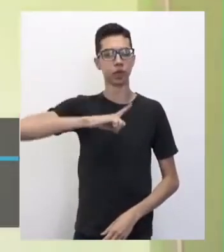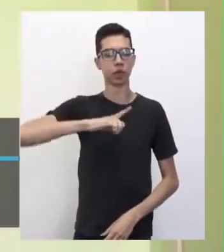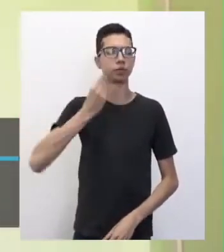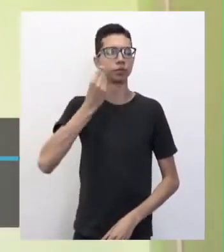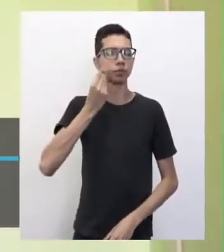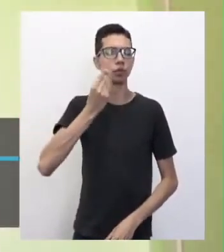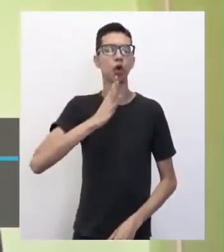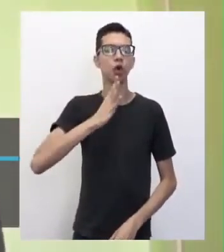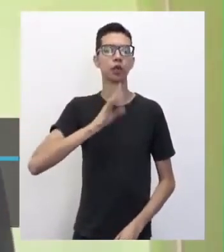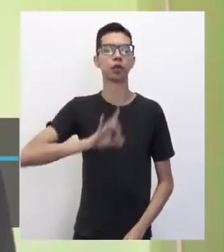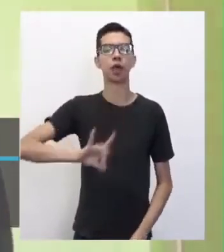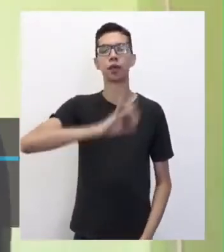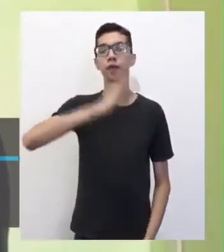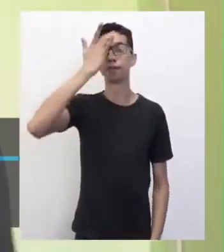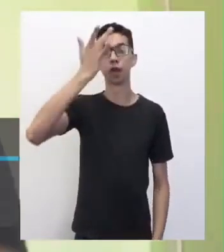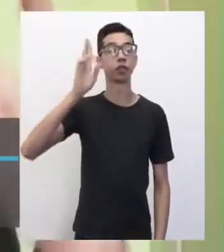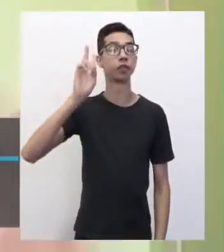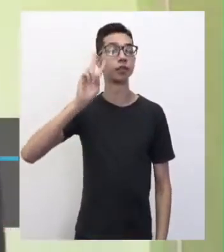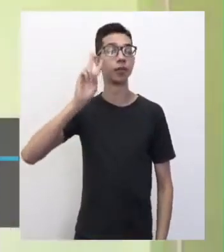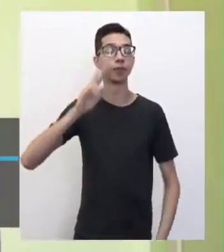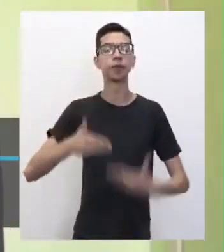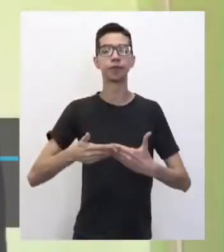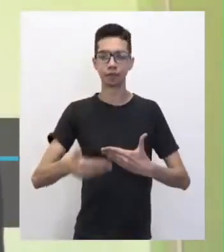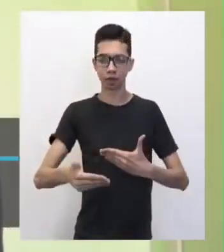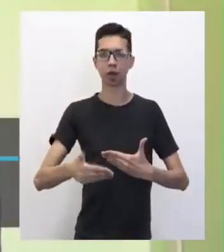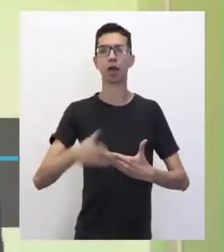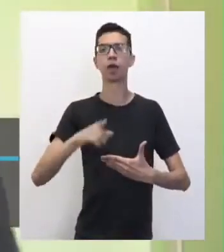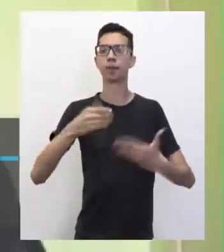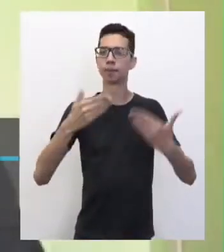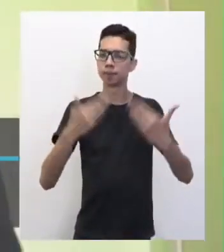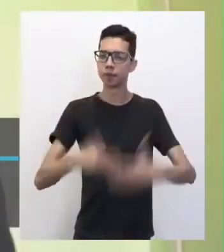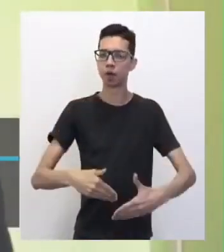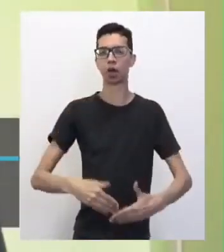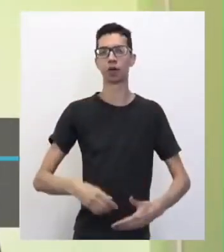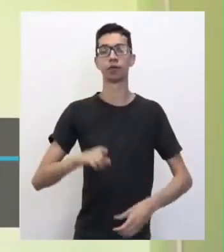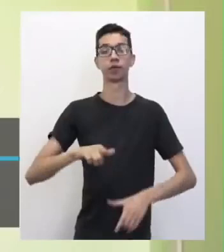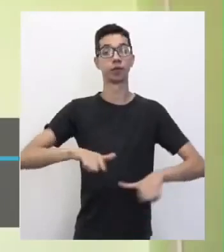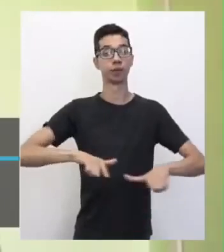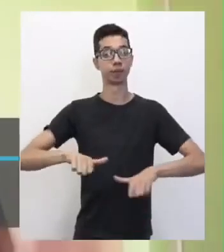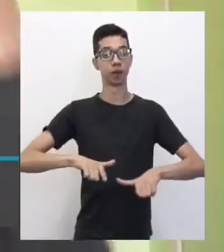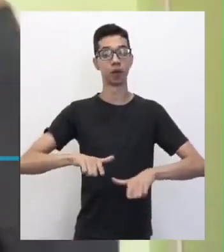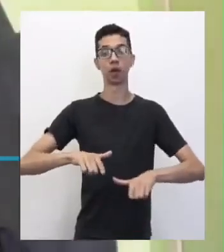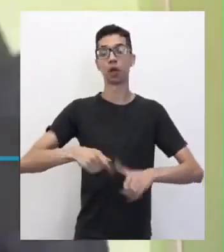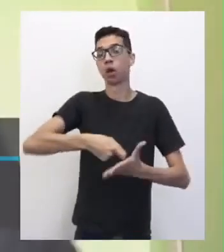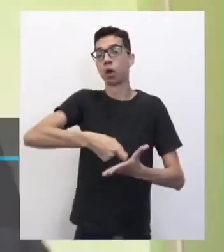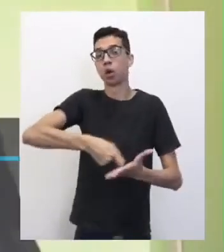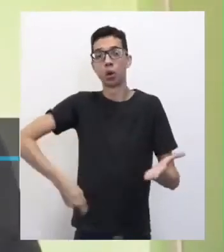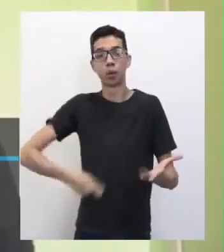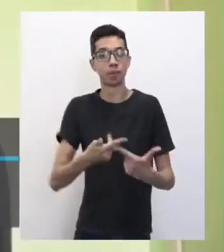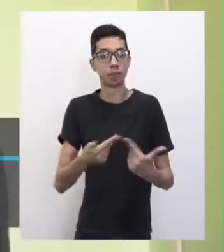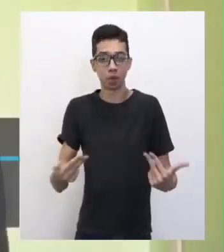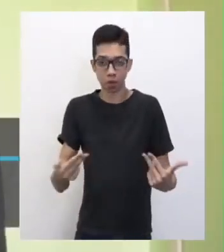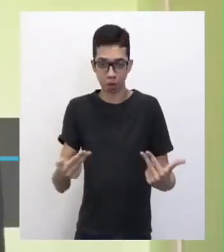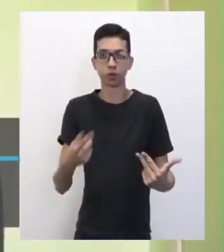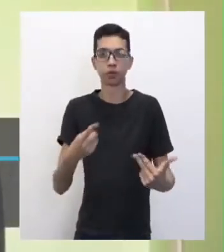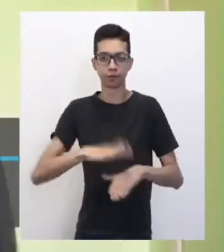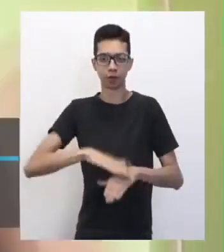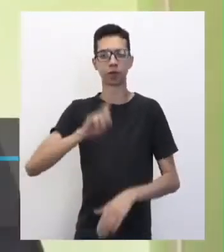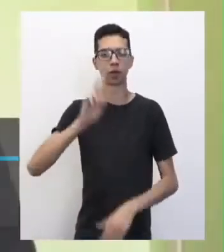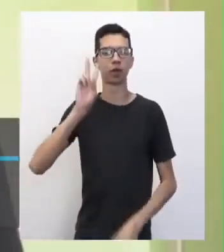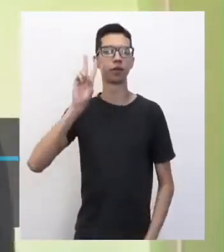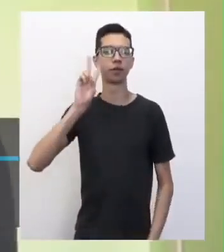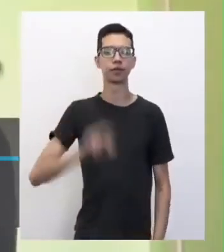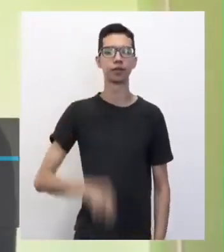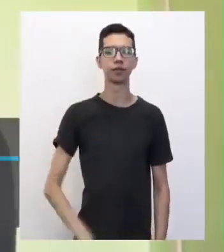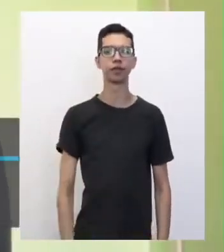muito mais fácil a gente lembrar dela quando formos fazer uma prova, um trabalho. Com certeza já aconteceu com vocês em